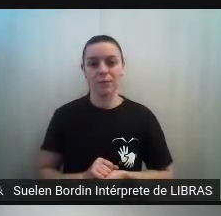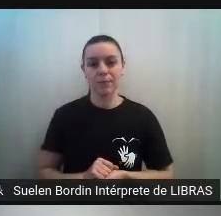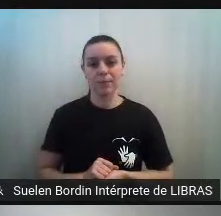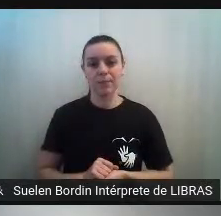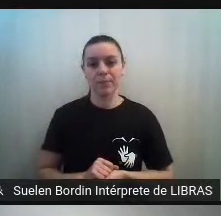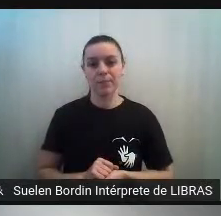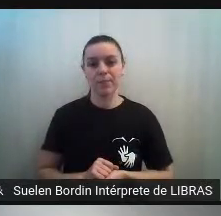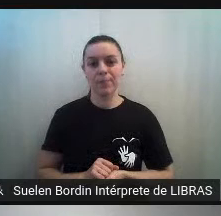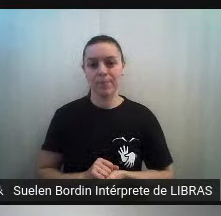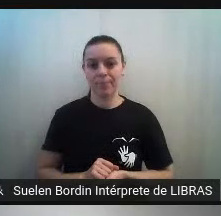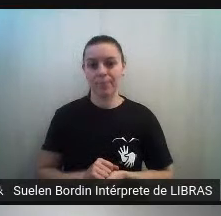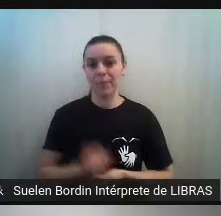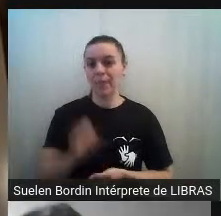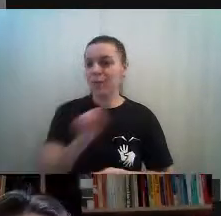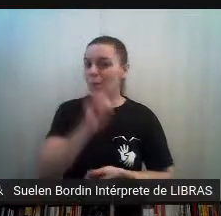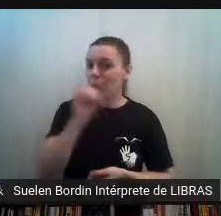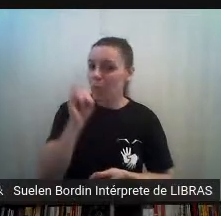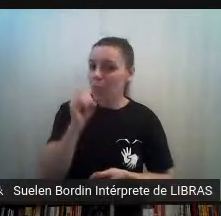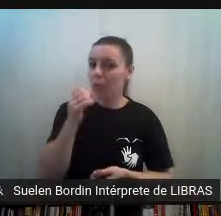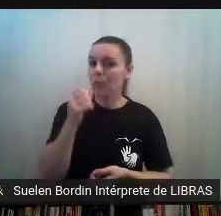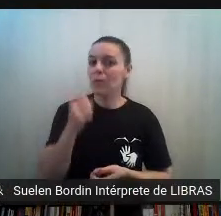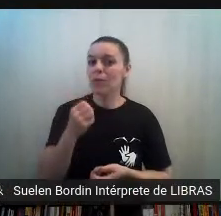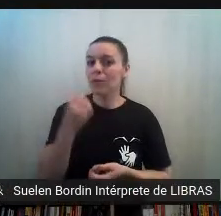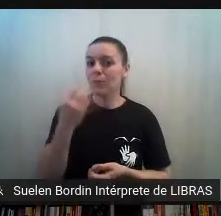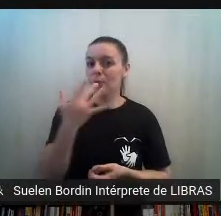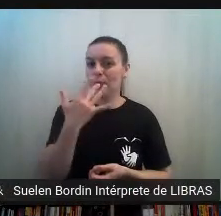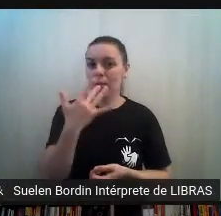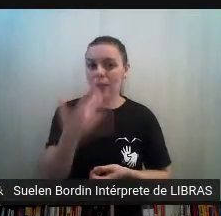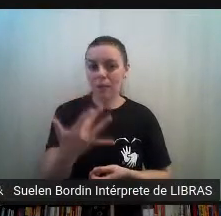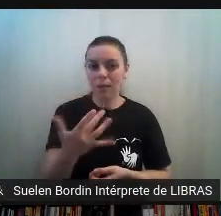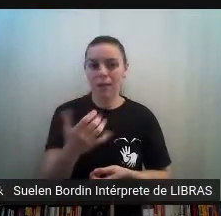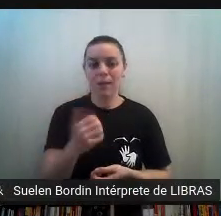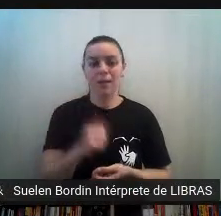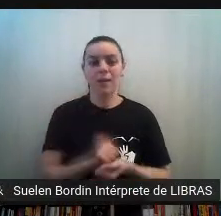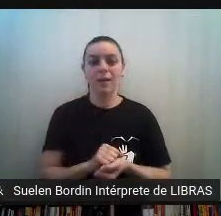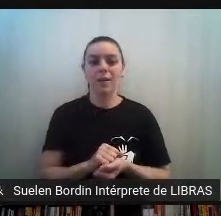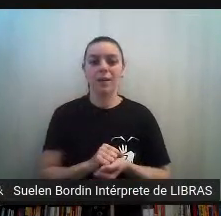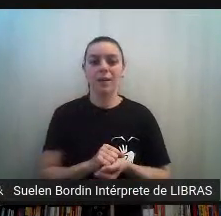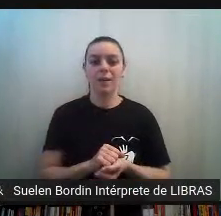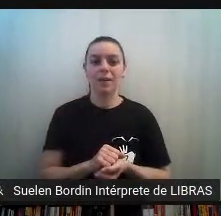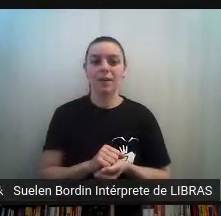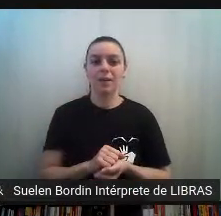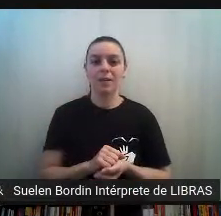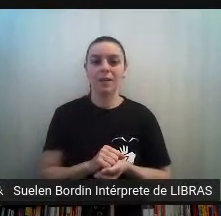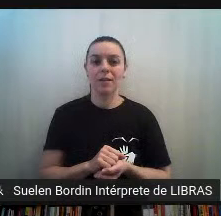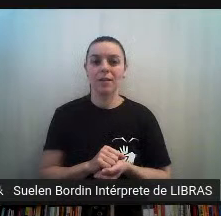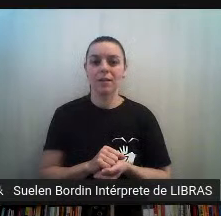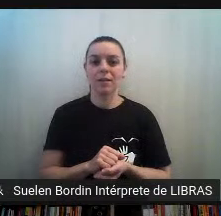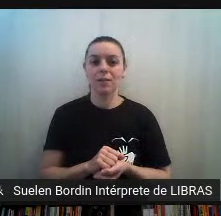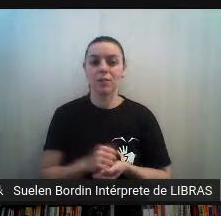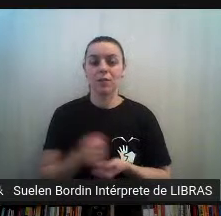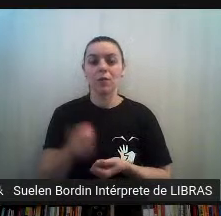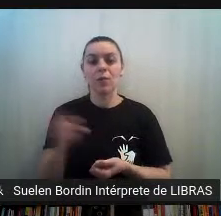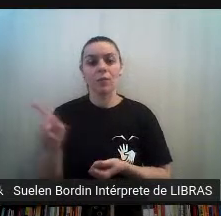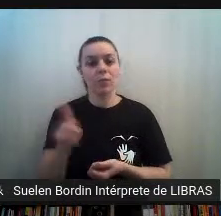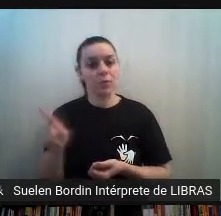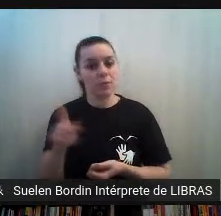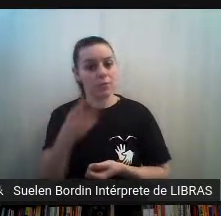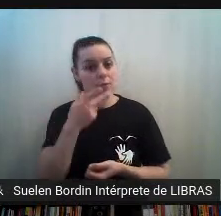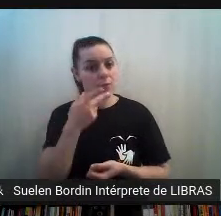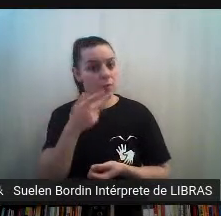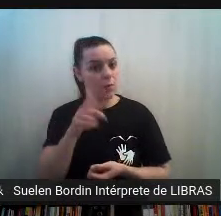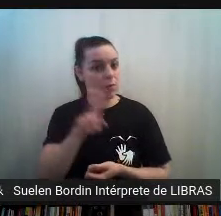Pode sim. Oi, gente. Boa tarde, né? Como a professora já falou, me chamo